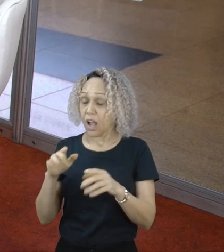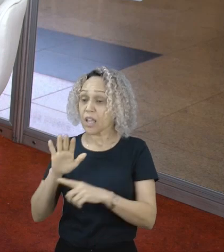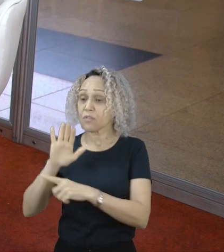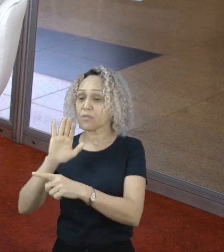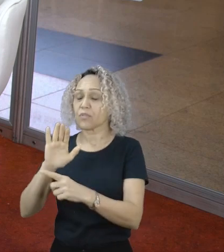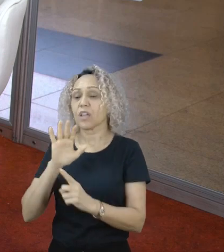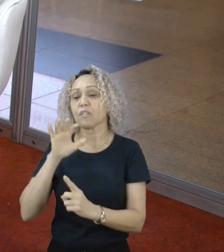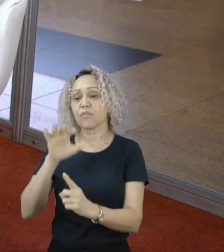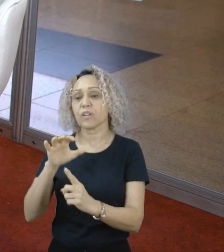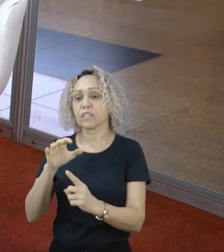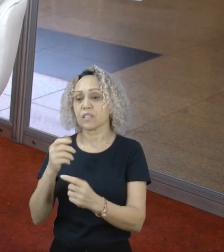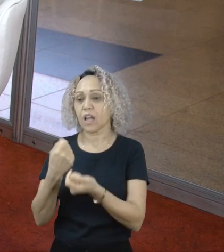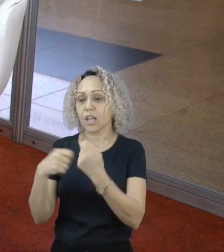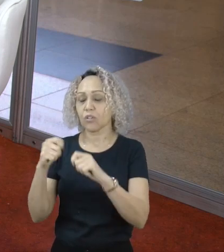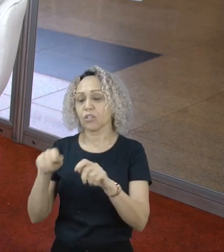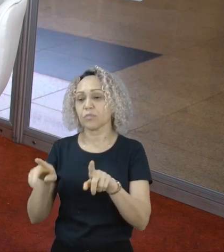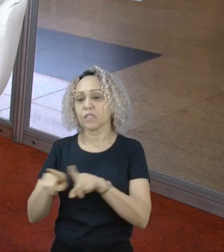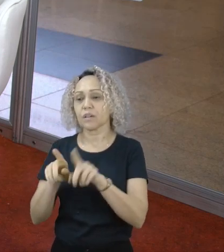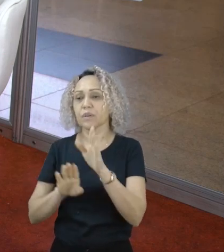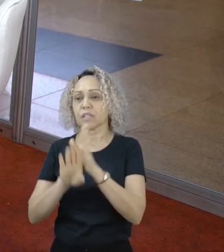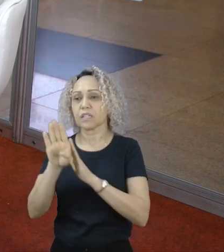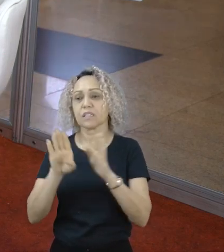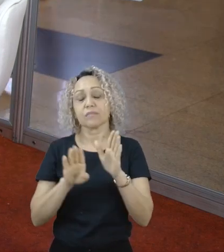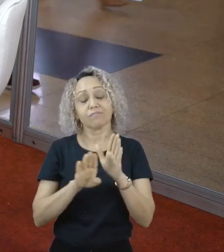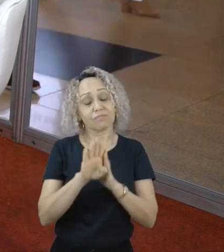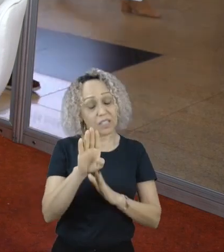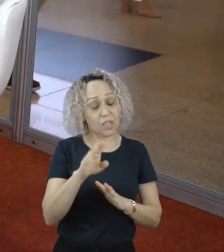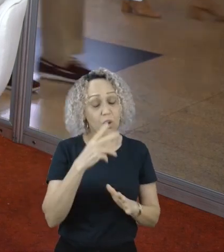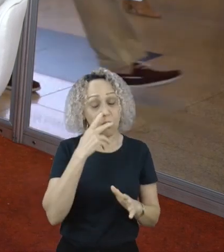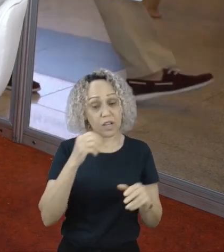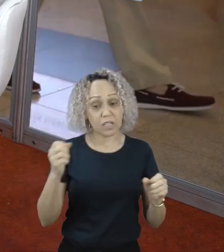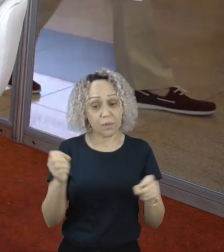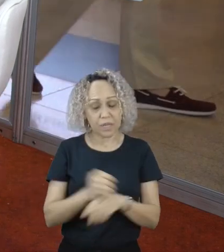a militância vai sair bastante entusiasmada do conjunto da conferência.